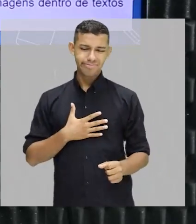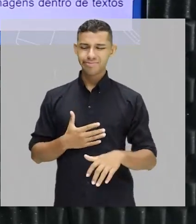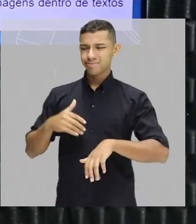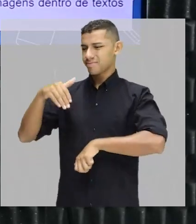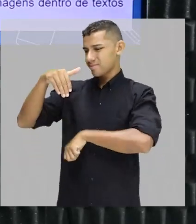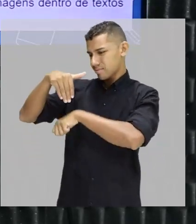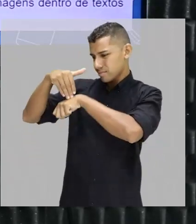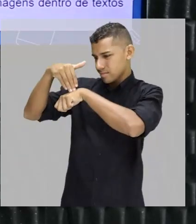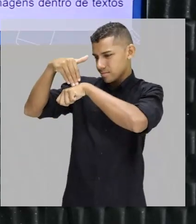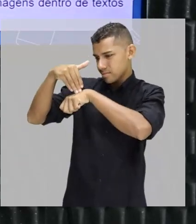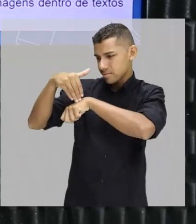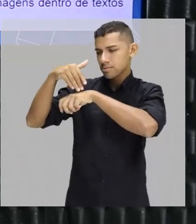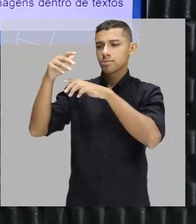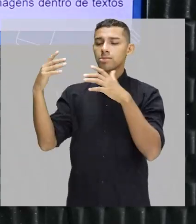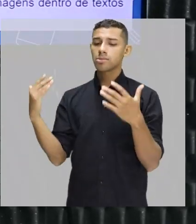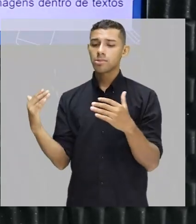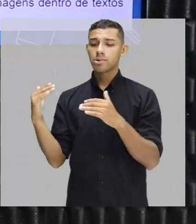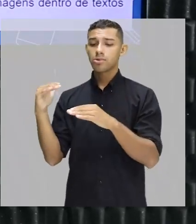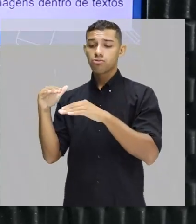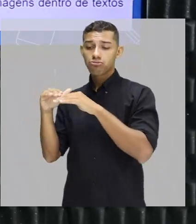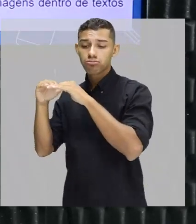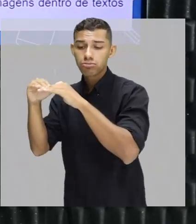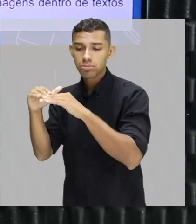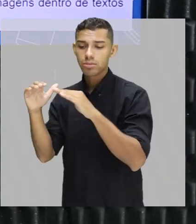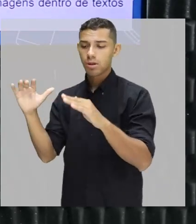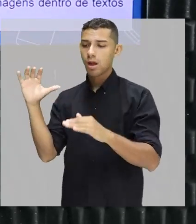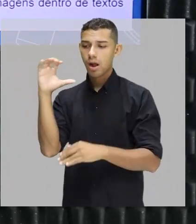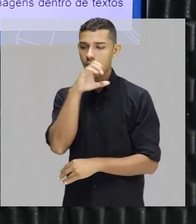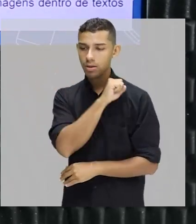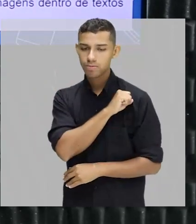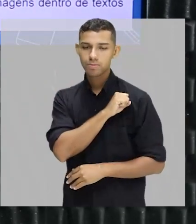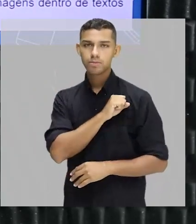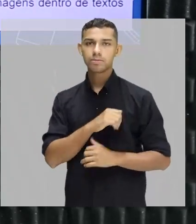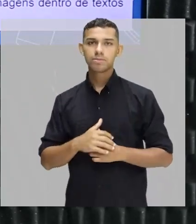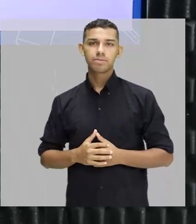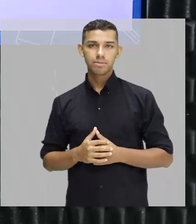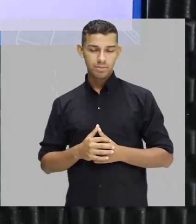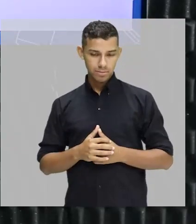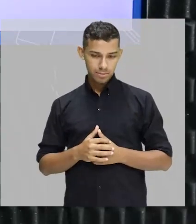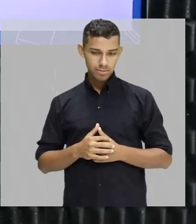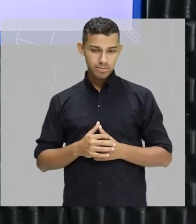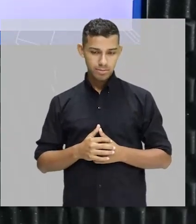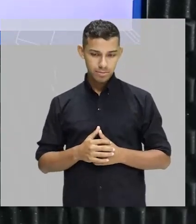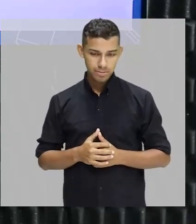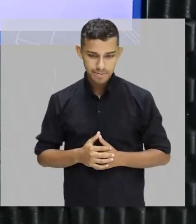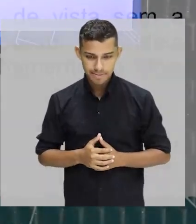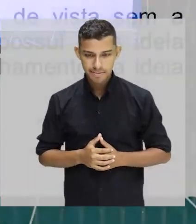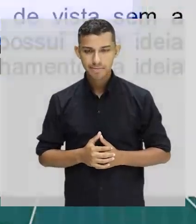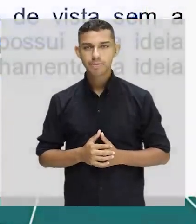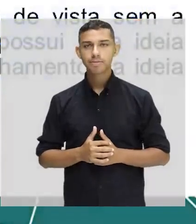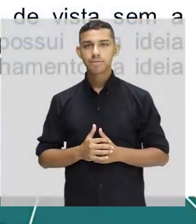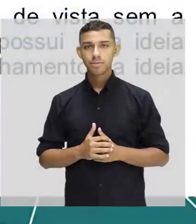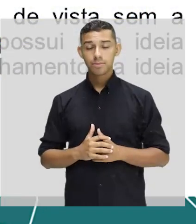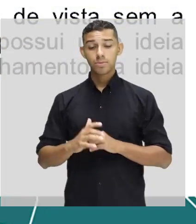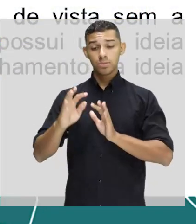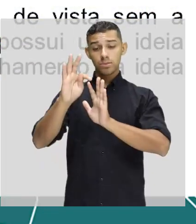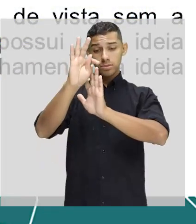deixam o texto longo. Alguns já preferem uma descrição mais rápida, né? Mais econômica. O